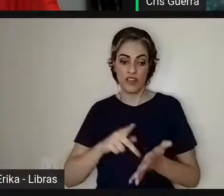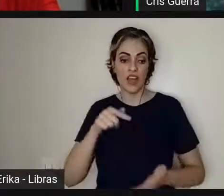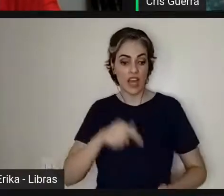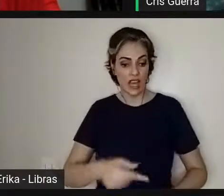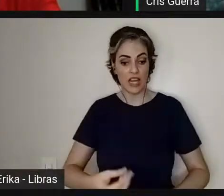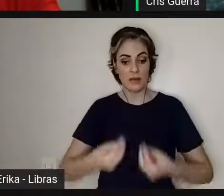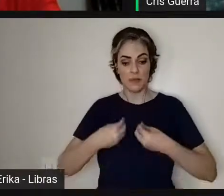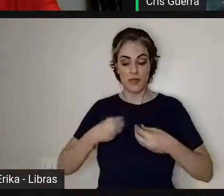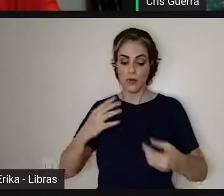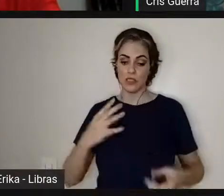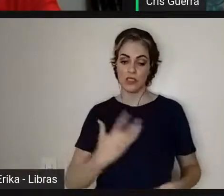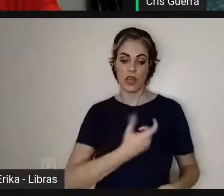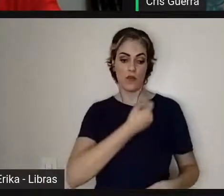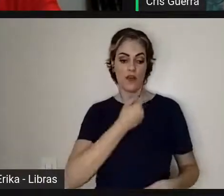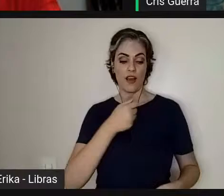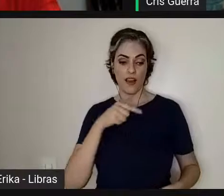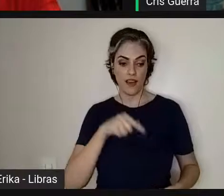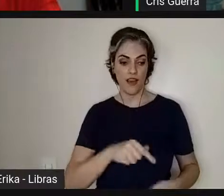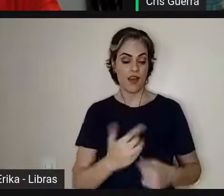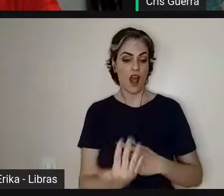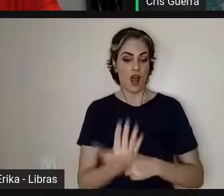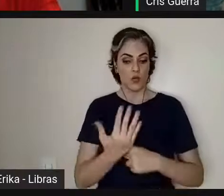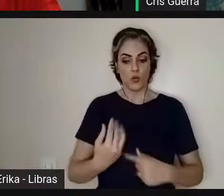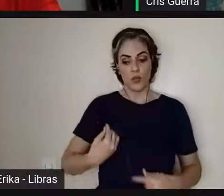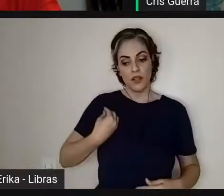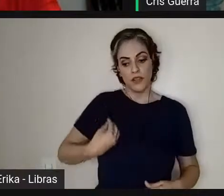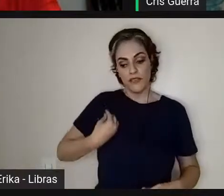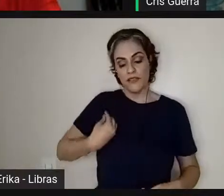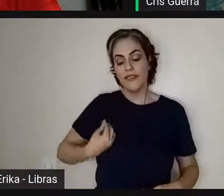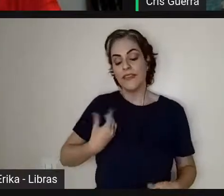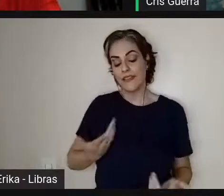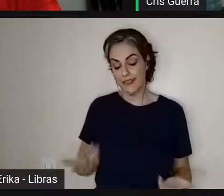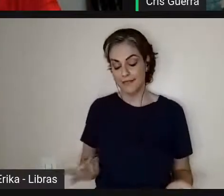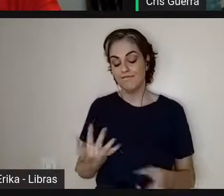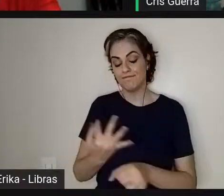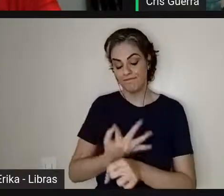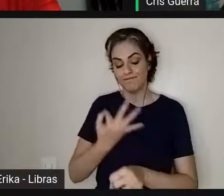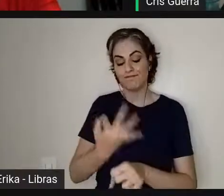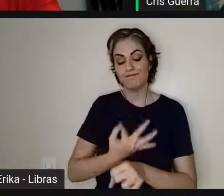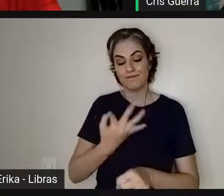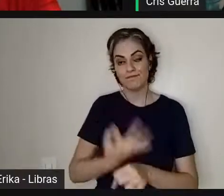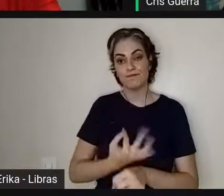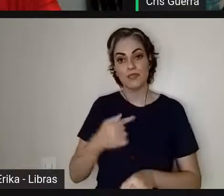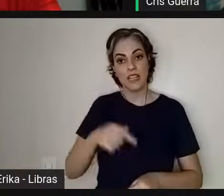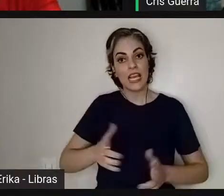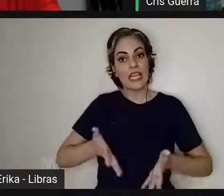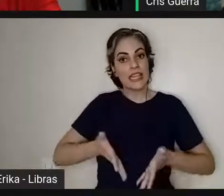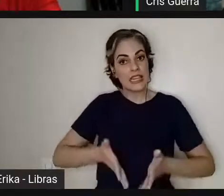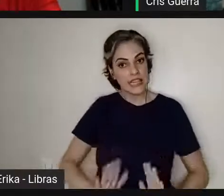foi o coração dele que bateu por mim e por ele por um tempo. E quando o Fran nasceu,